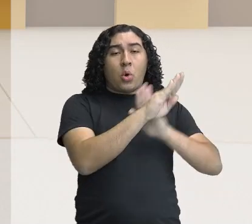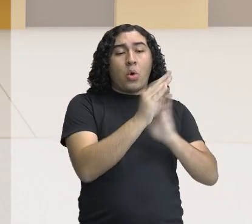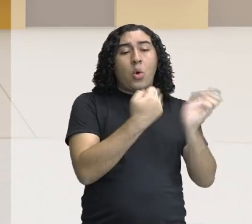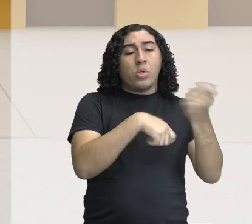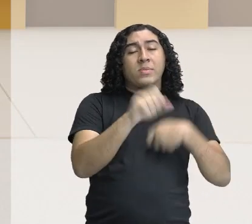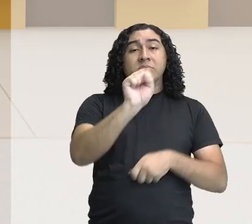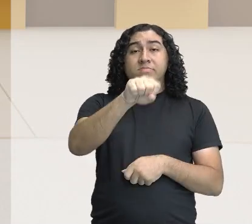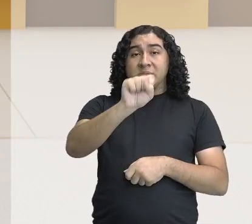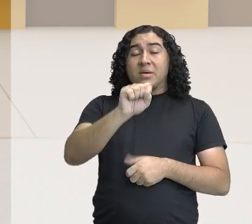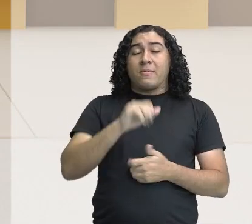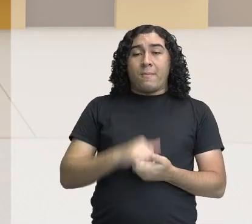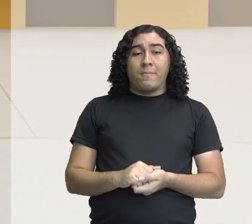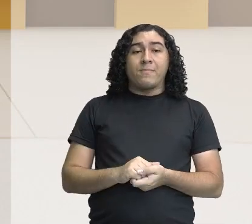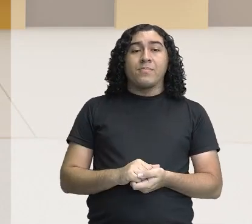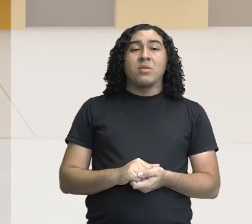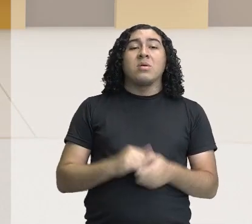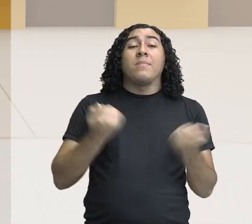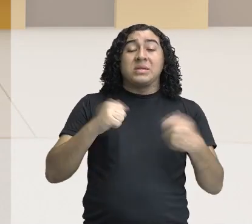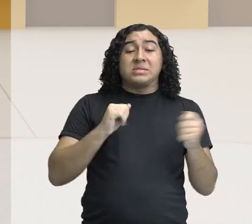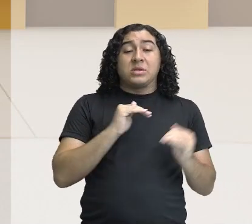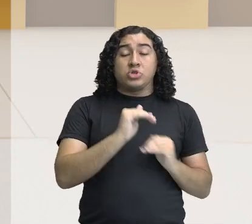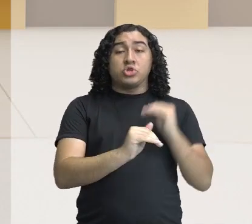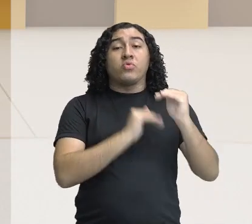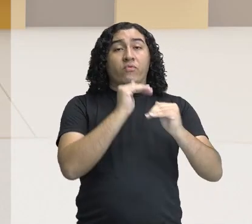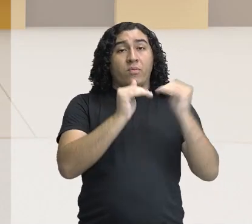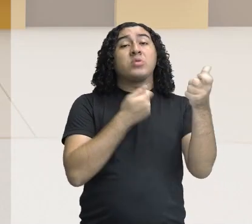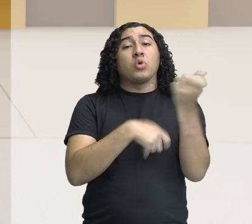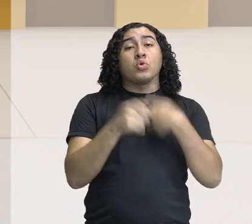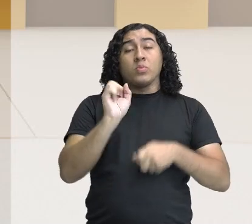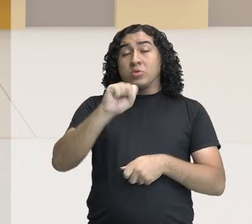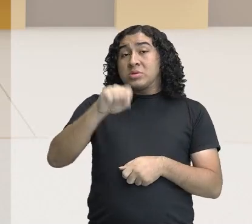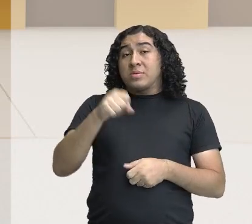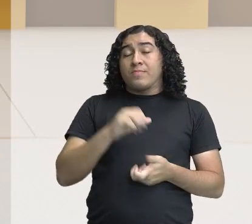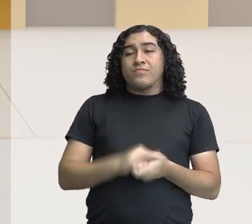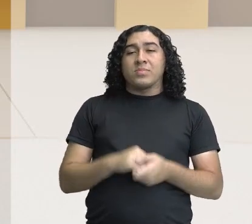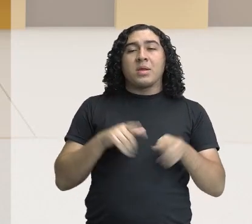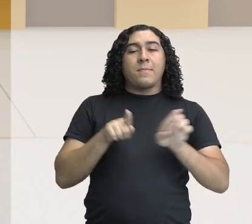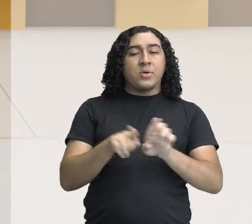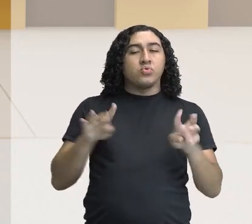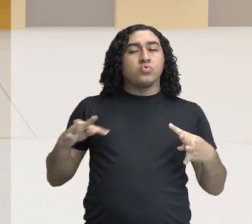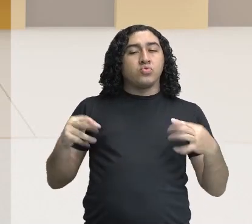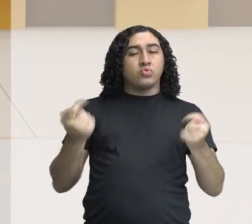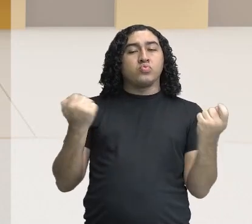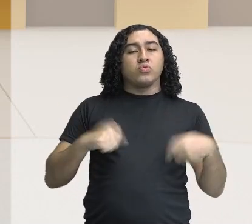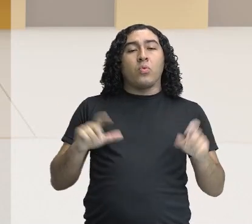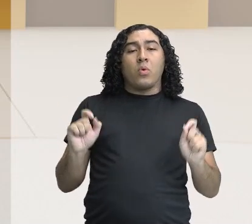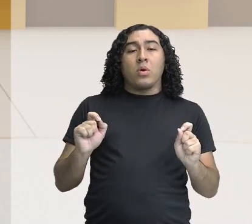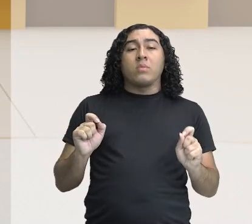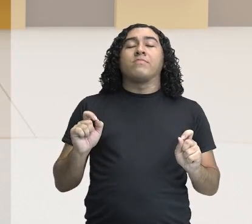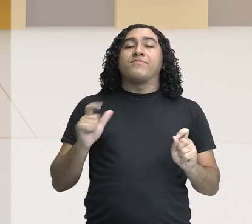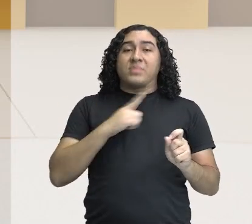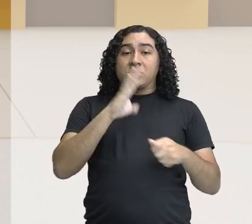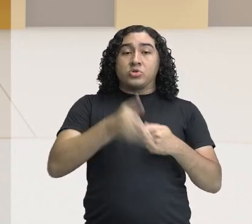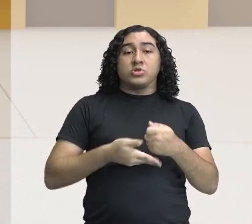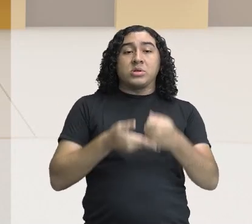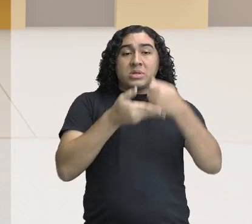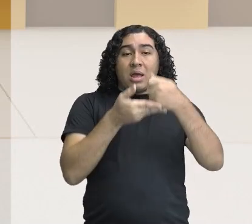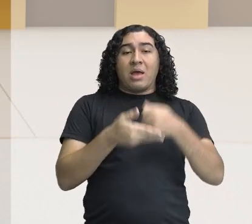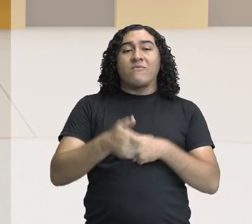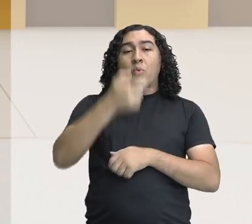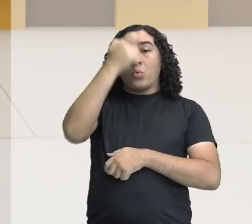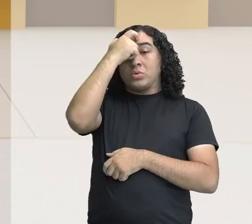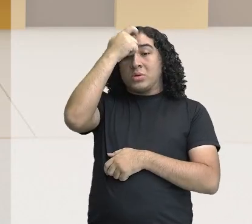país? Sim. Né? É preciso um desenvolvimento econômico? Sim. Mas isso tudo pode ser feito de maneira sustentável, de